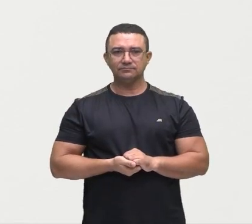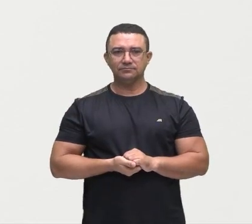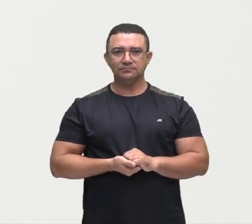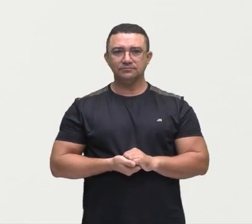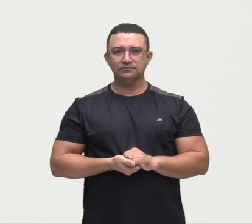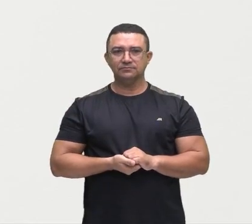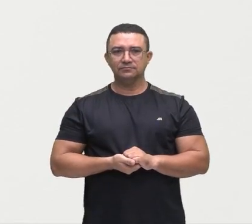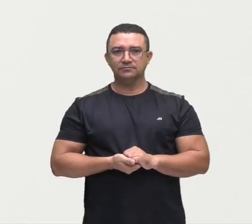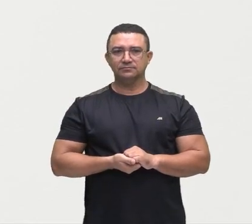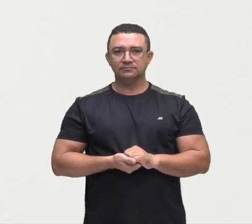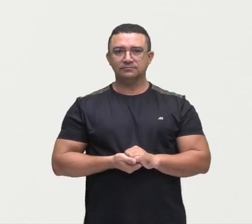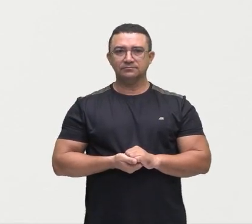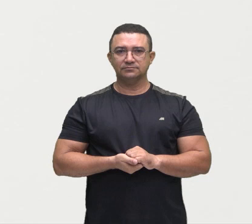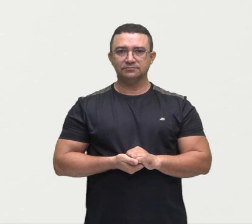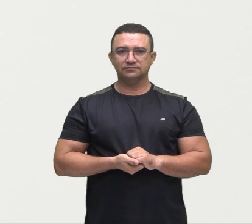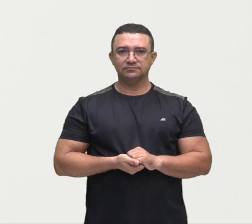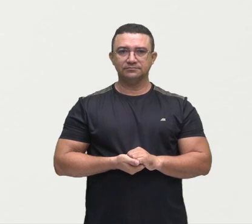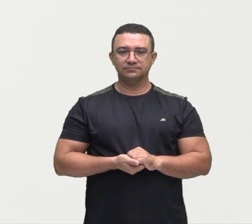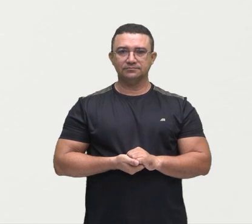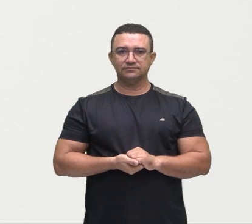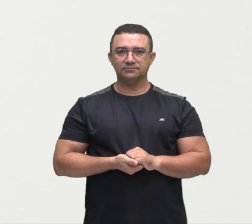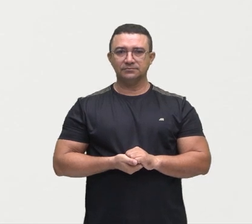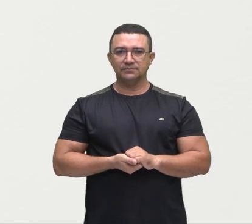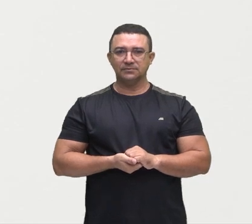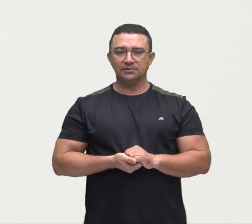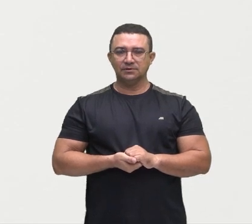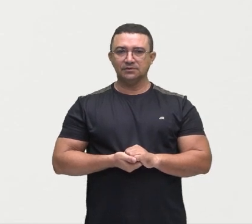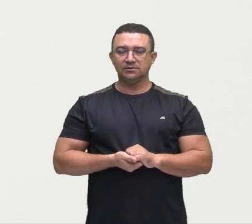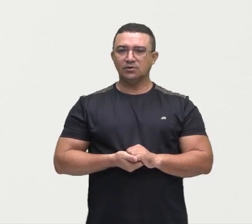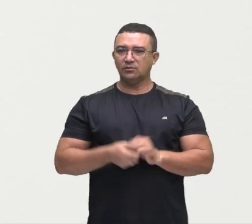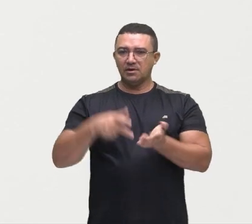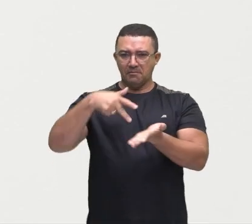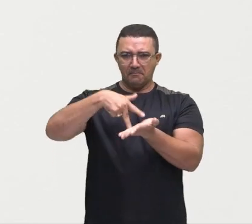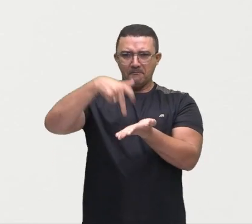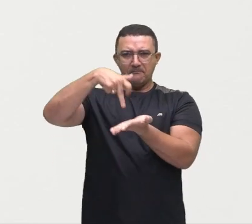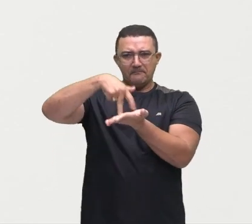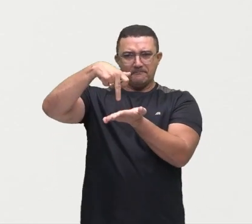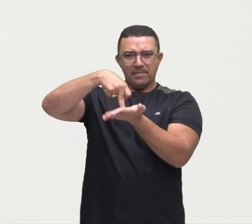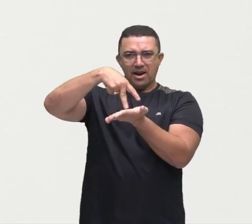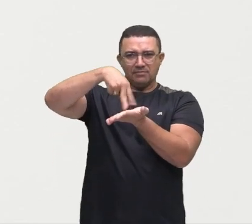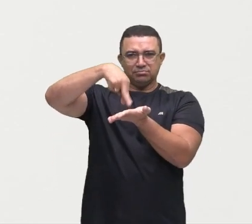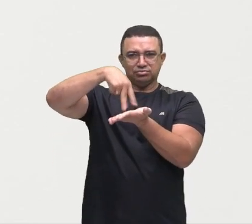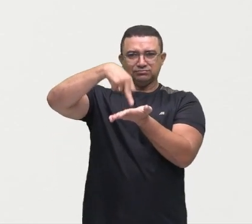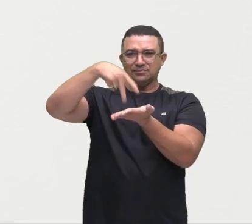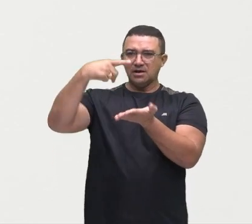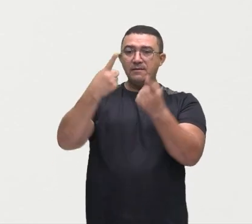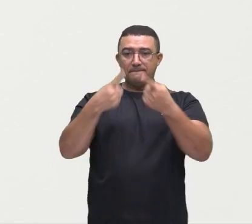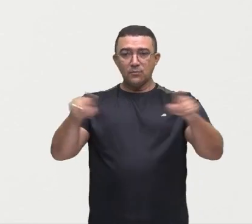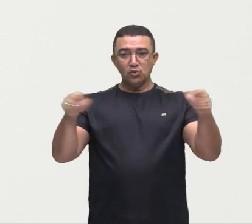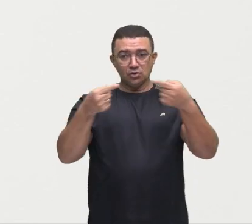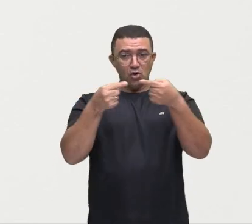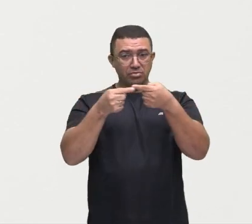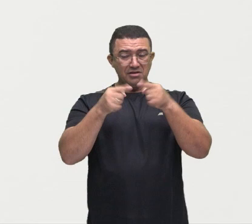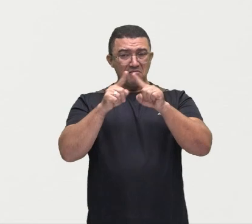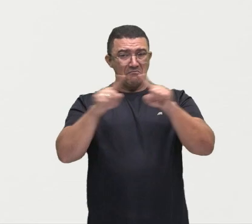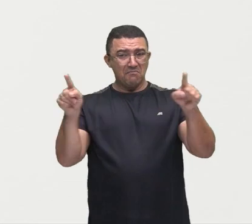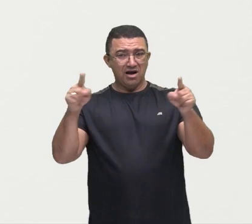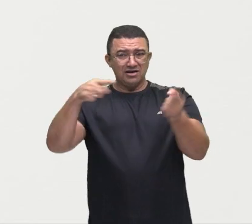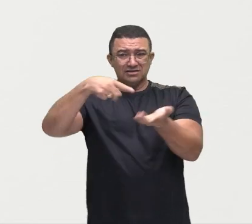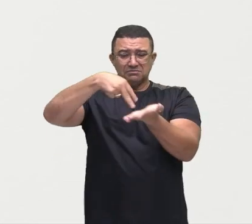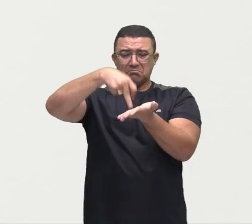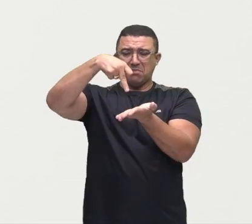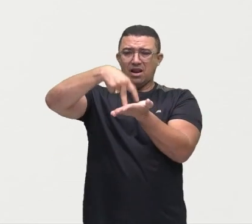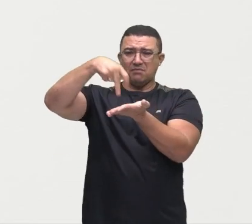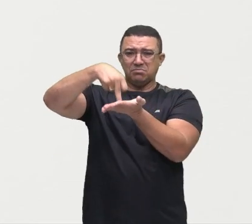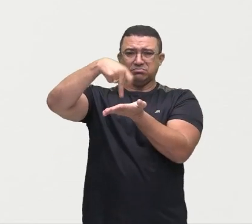musical. Embora balé moderno tenha a ver com música, ou às vezes não, né? Só a performance